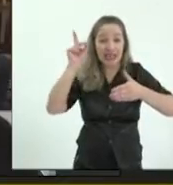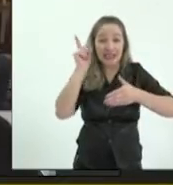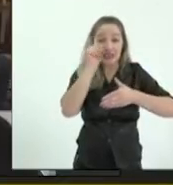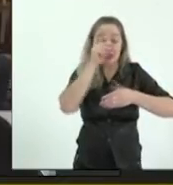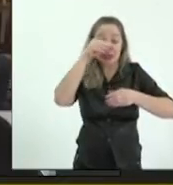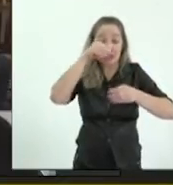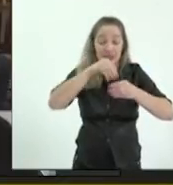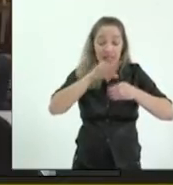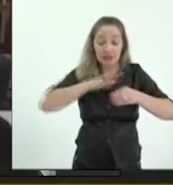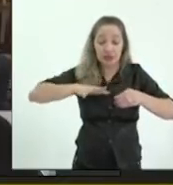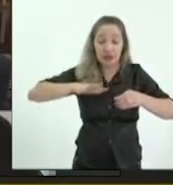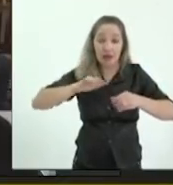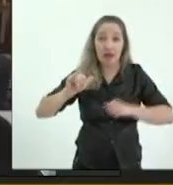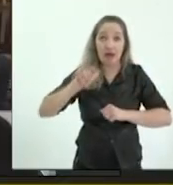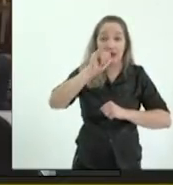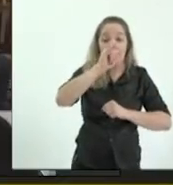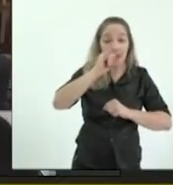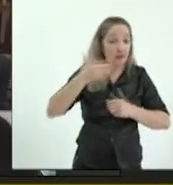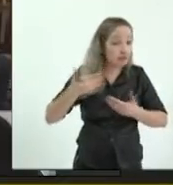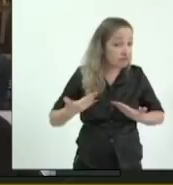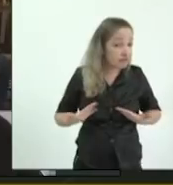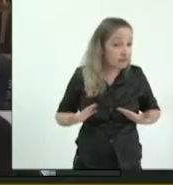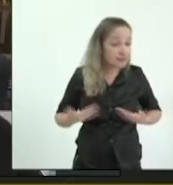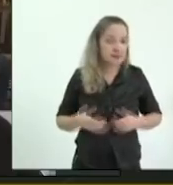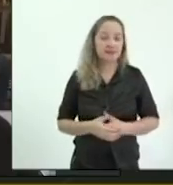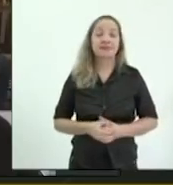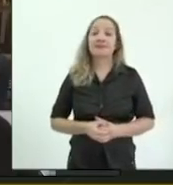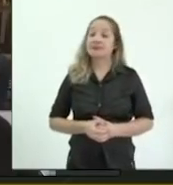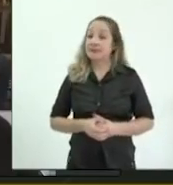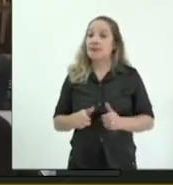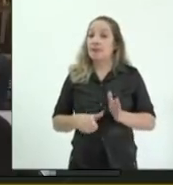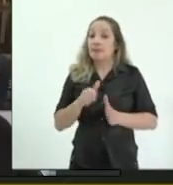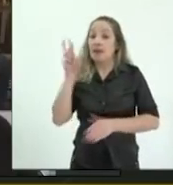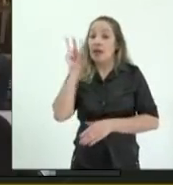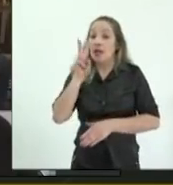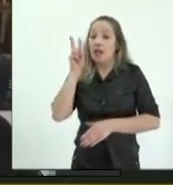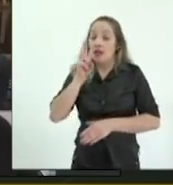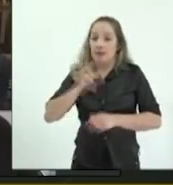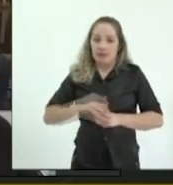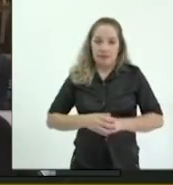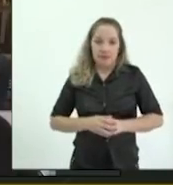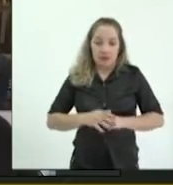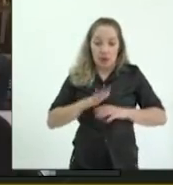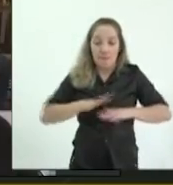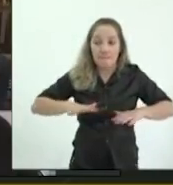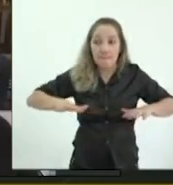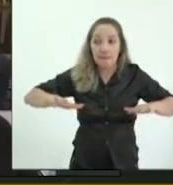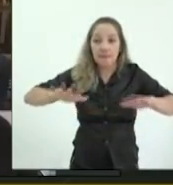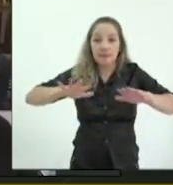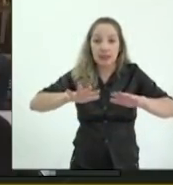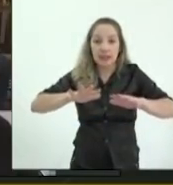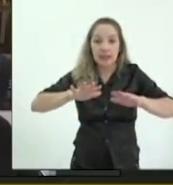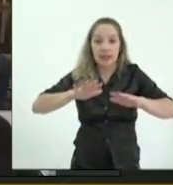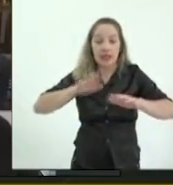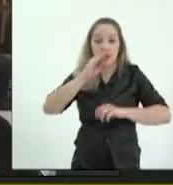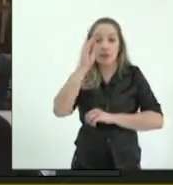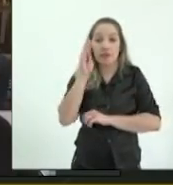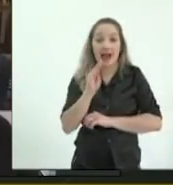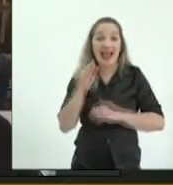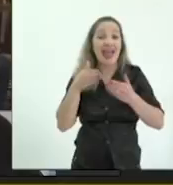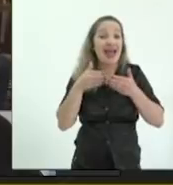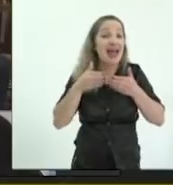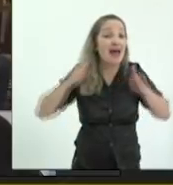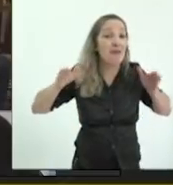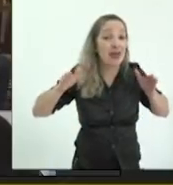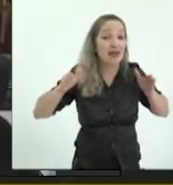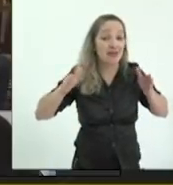que primeiro, Priscila, a gente precisa lembrar que o mercado brasileiro é um dos mercados mais abertos do mundo. A gente não tem restrição nenhuma a investimento de